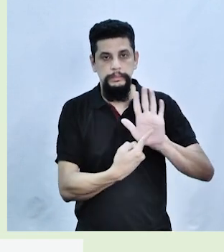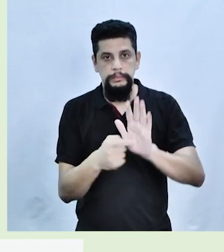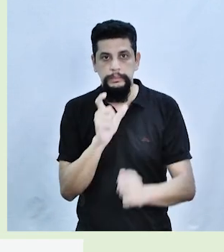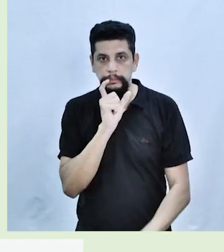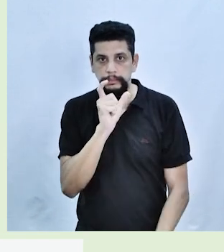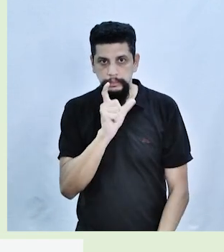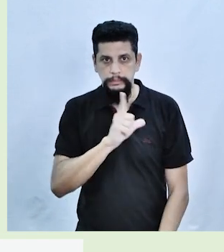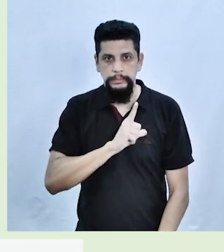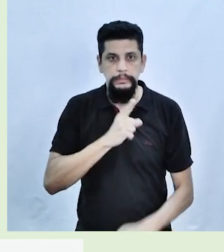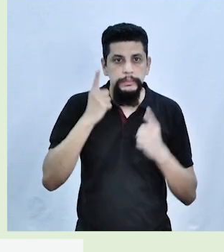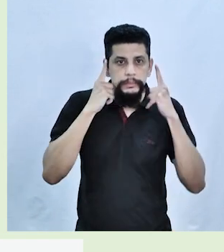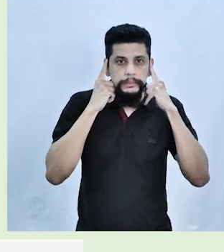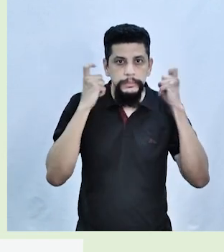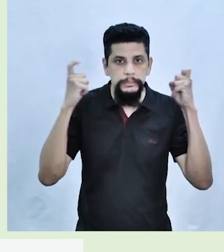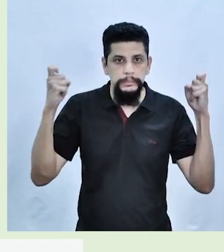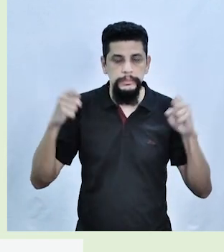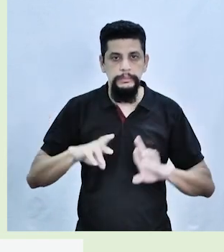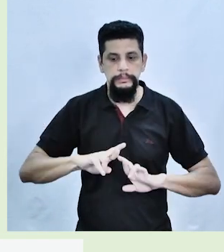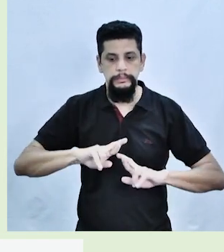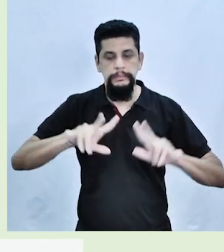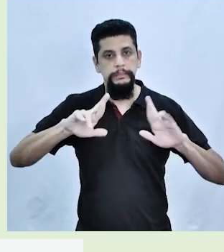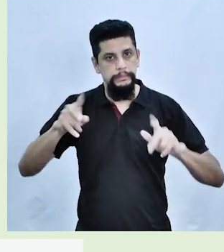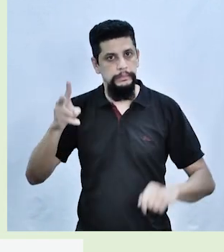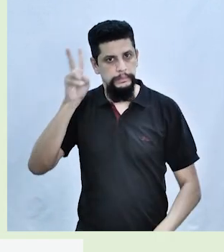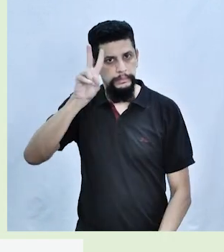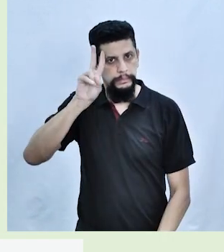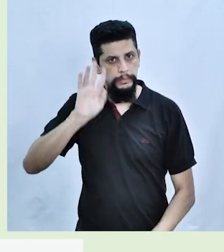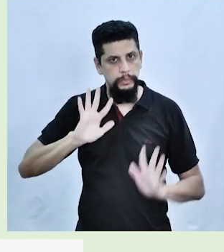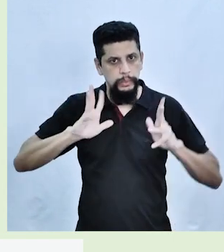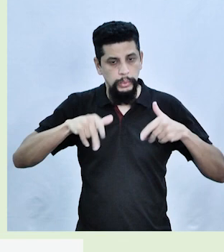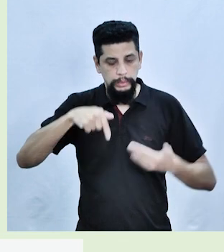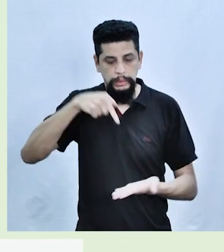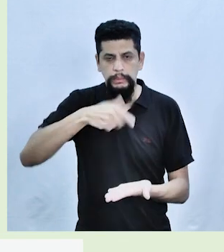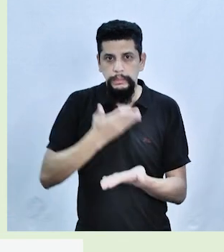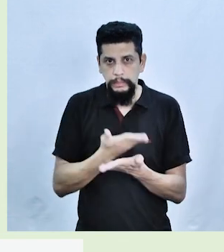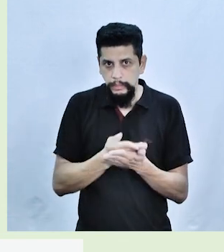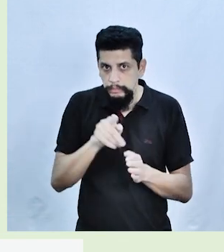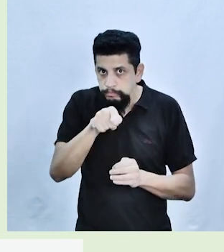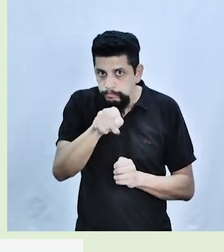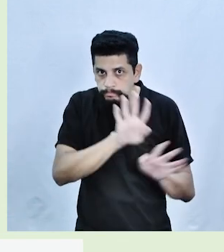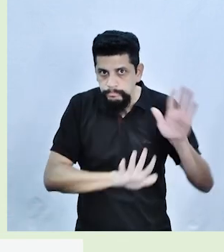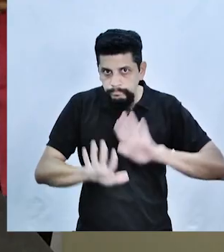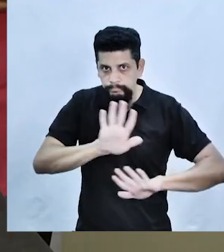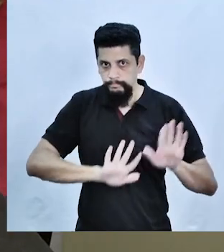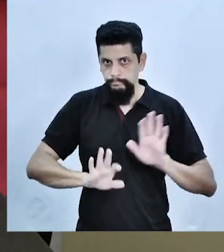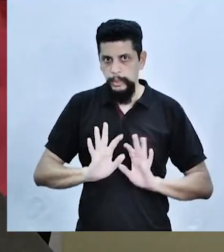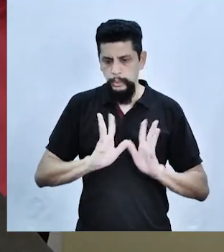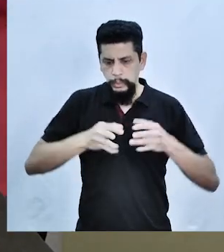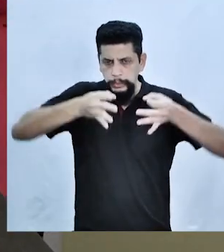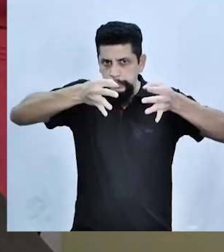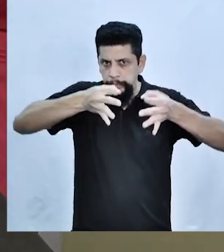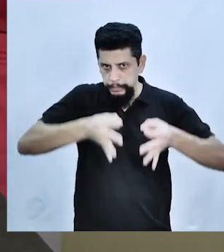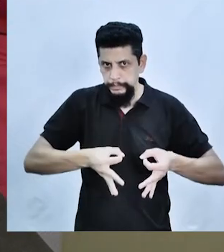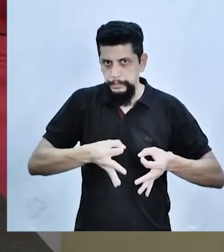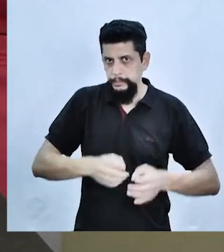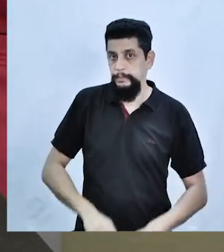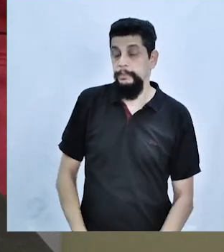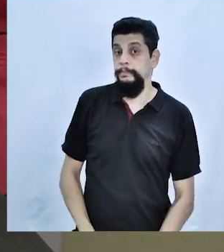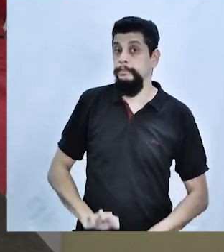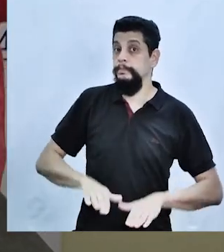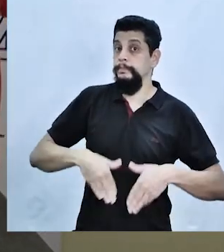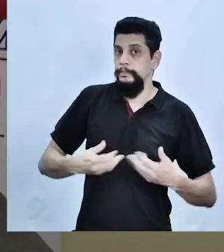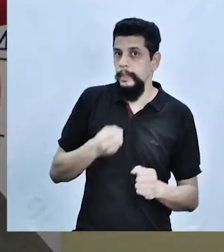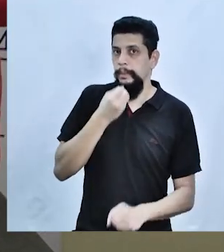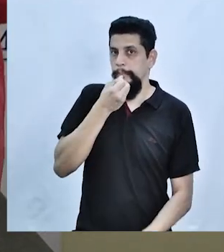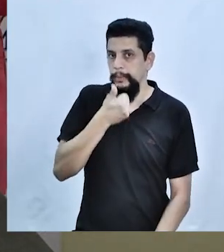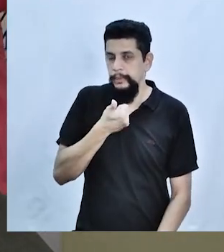nas palavras e tem sons diferentes. Vamos lembrar de tudo isso nessa aula? Estão preparados aí em casa? Prof, tudo certo?